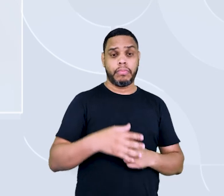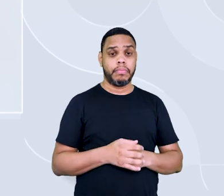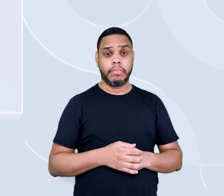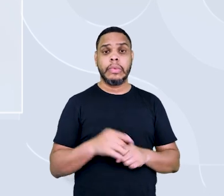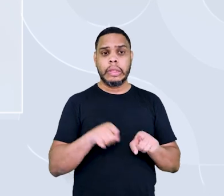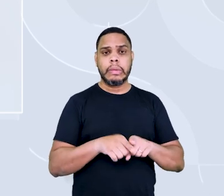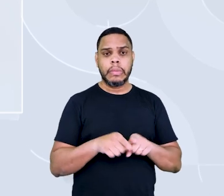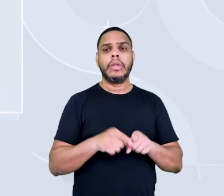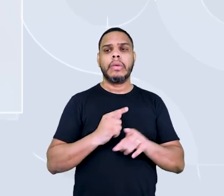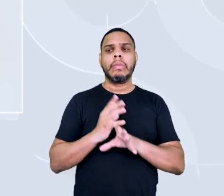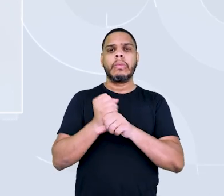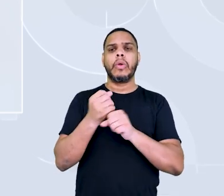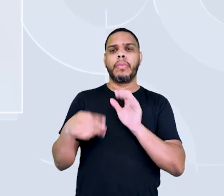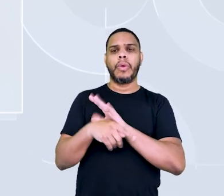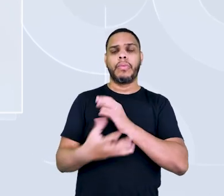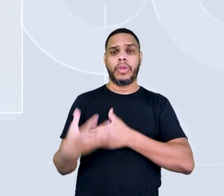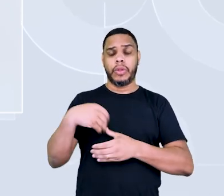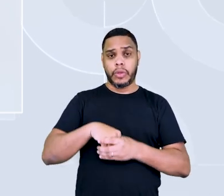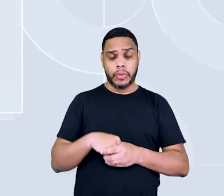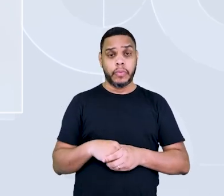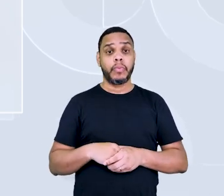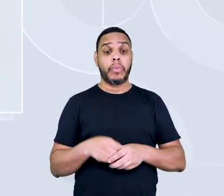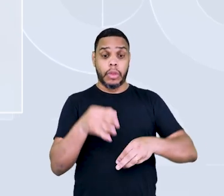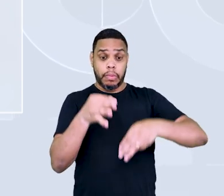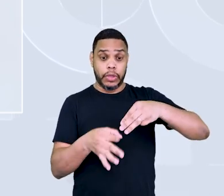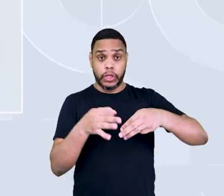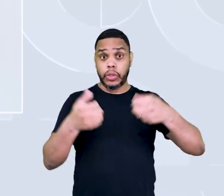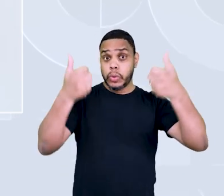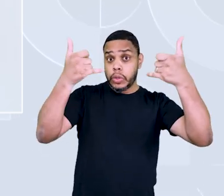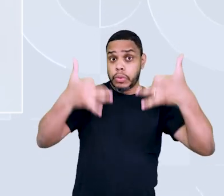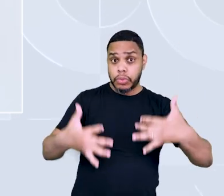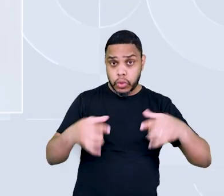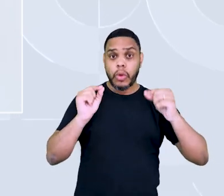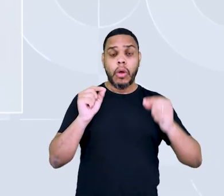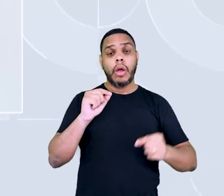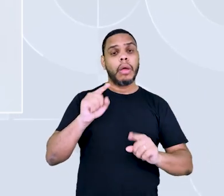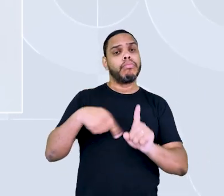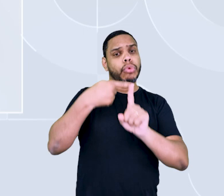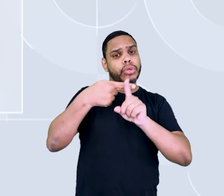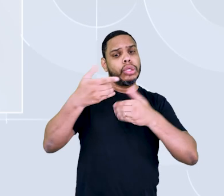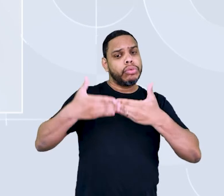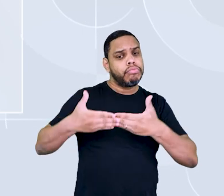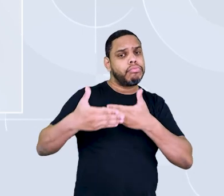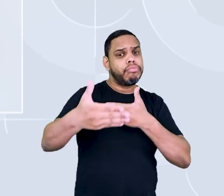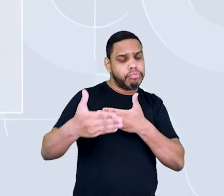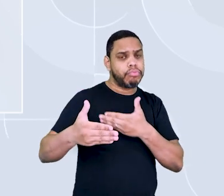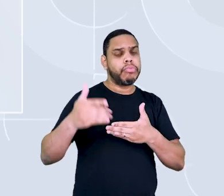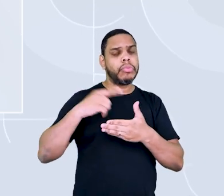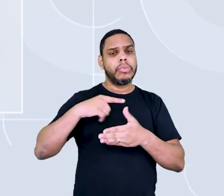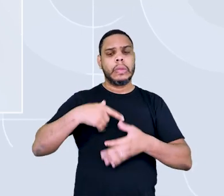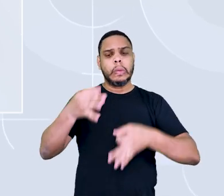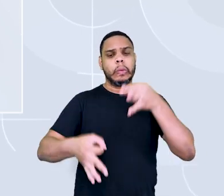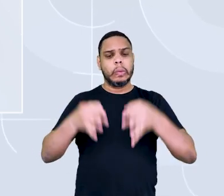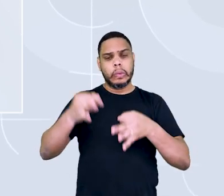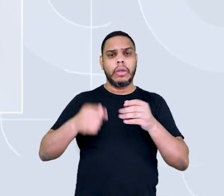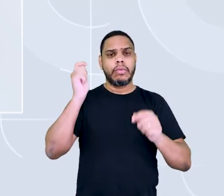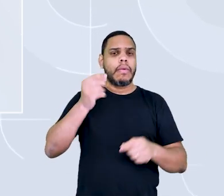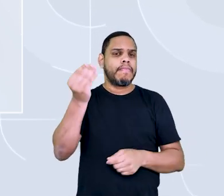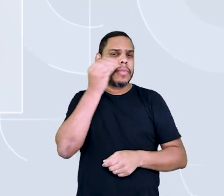demais internos. Segundo o ministro, o cenário é otimista. As medidas adotadas pelo tribunal podem reduzir